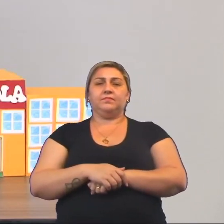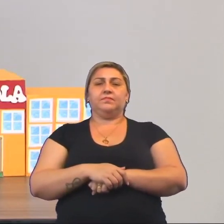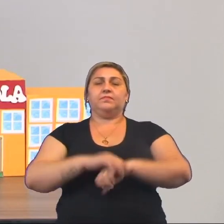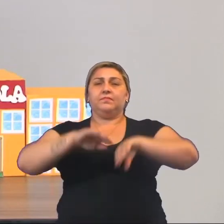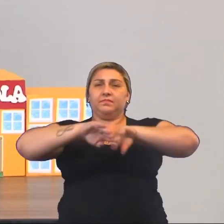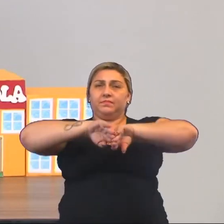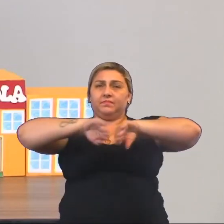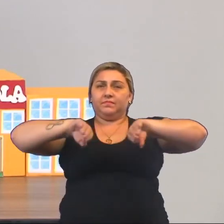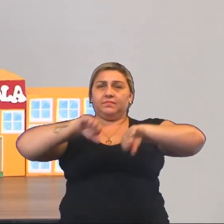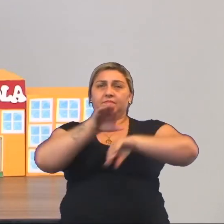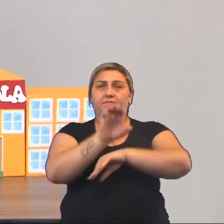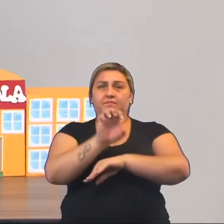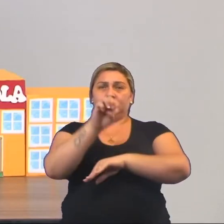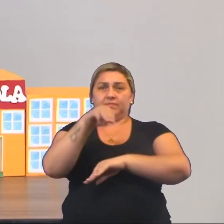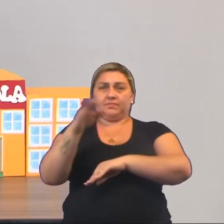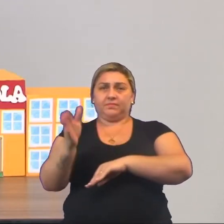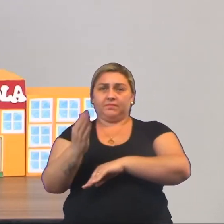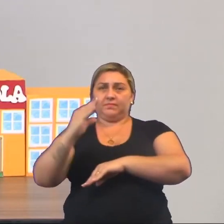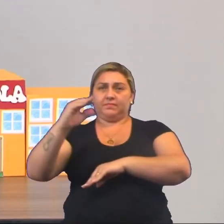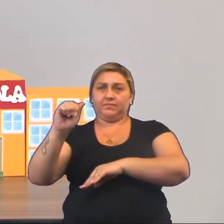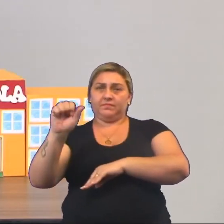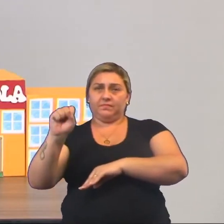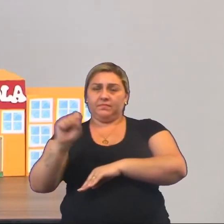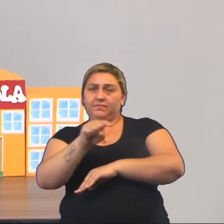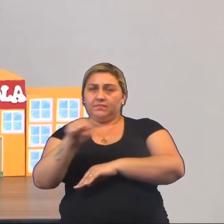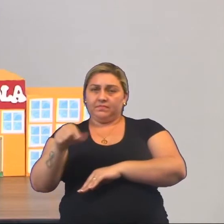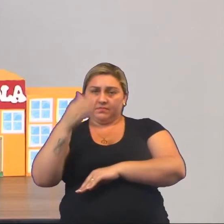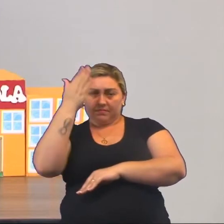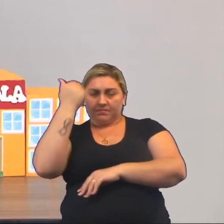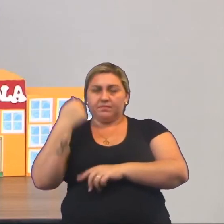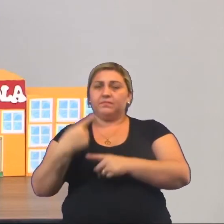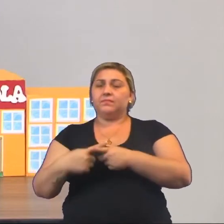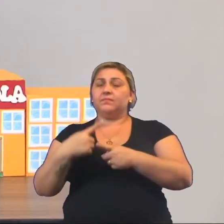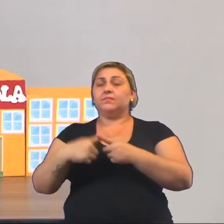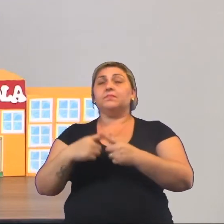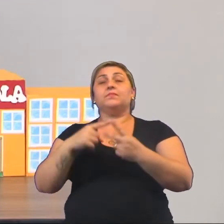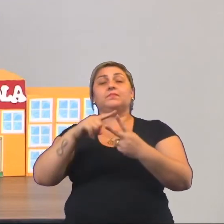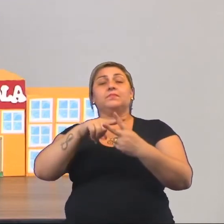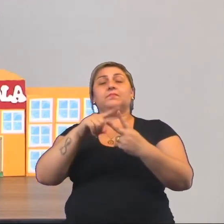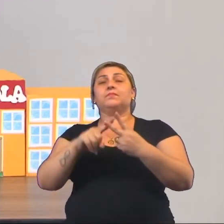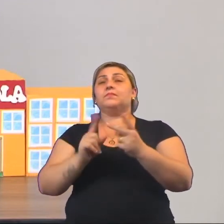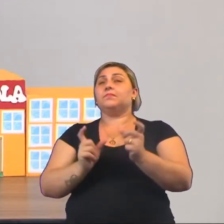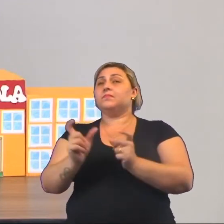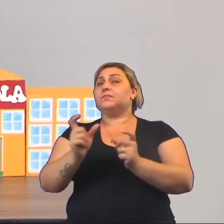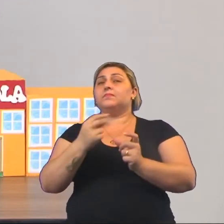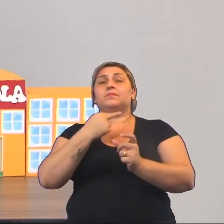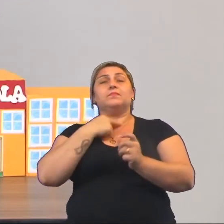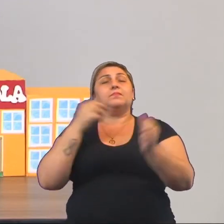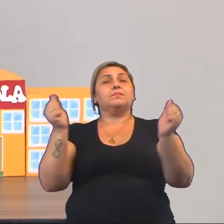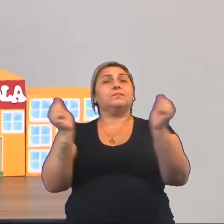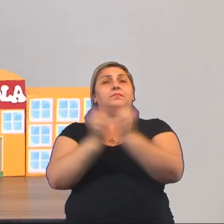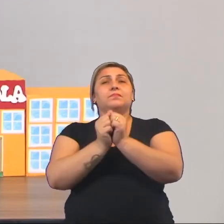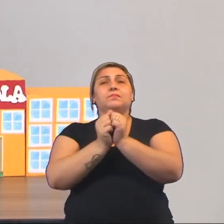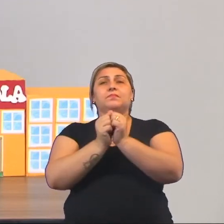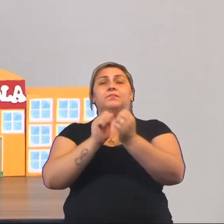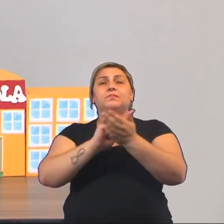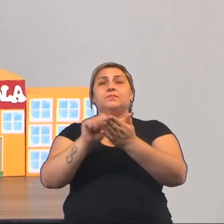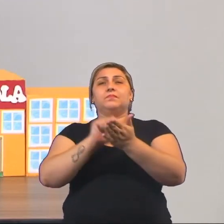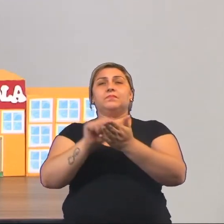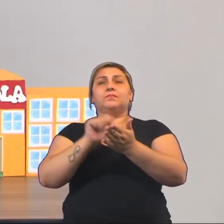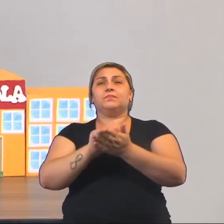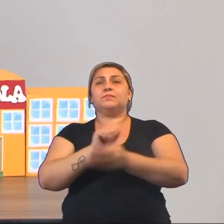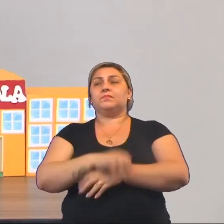uma palavrinha e outra? Vocês sabem por quê? Porque são duas palavras. Nós não podemos escrever duas